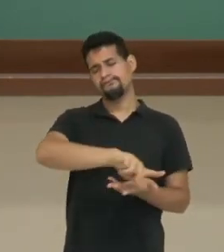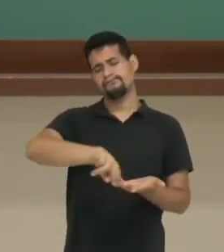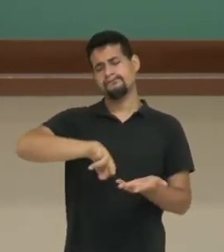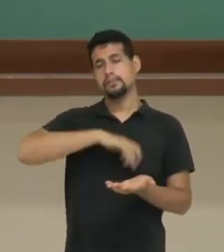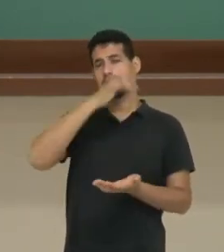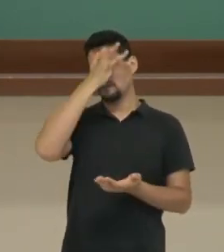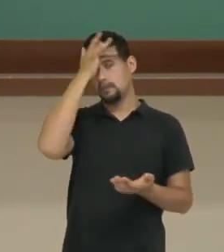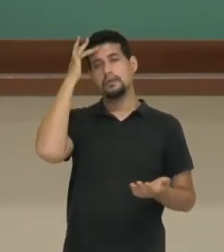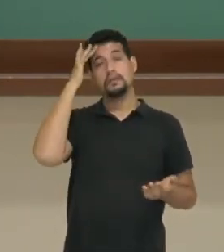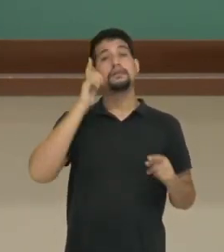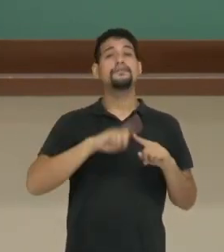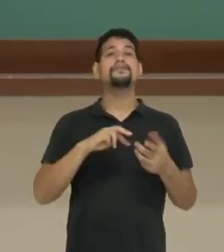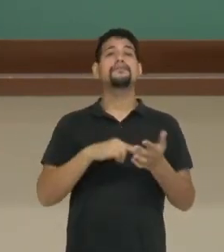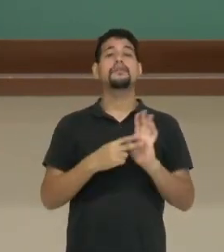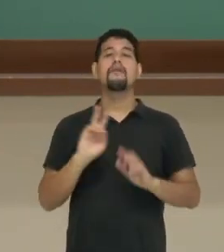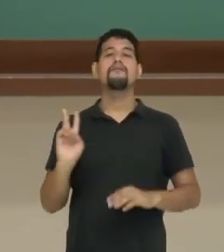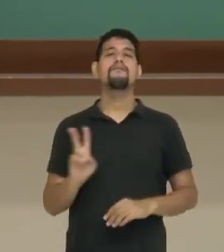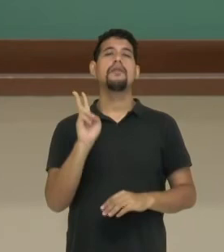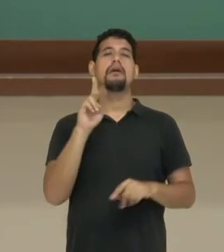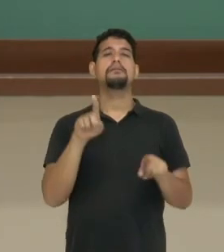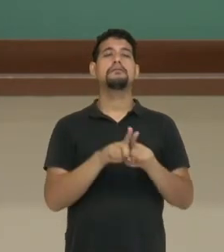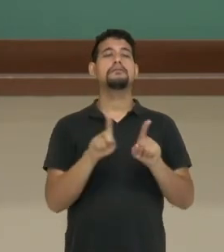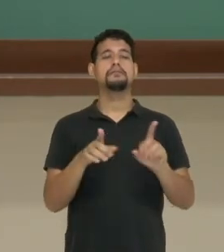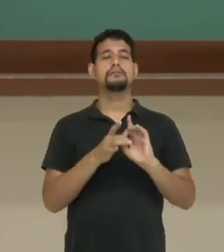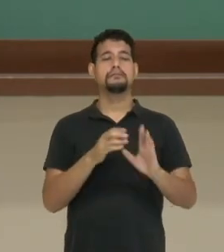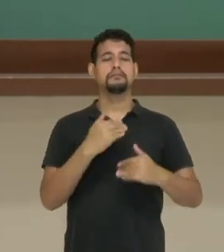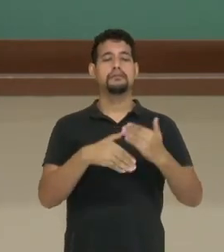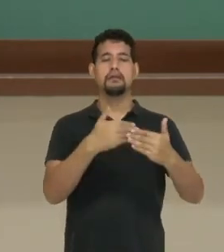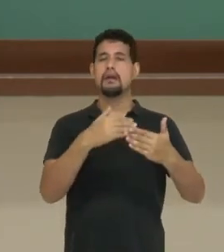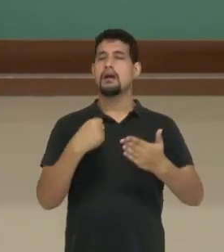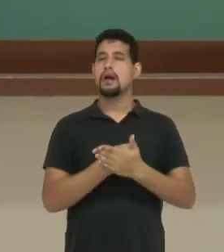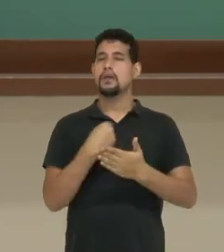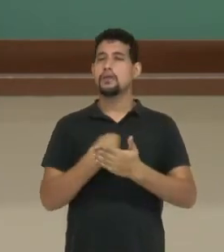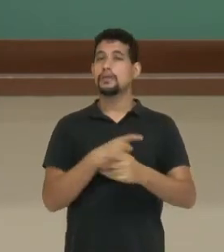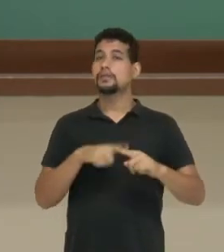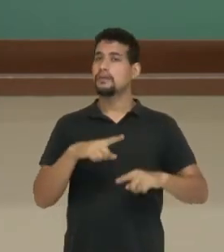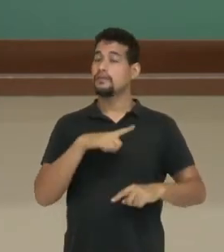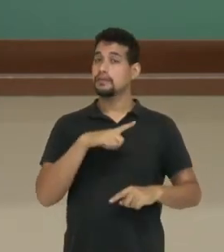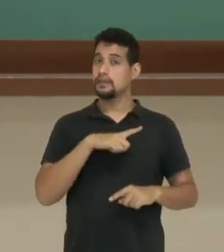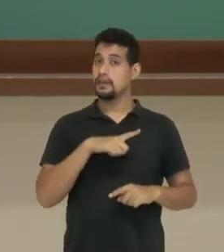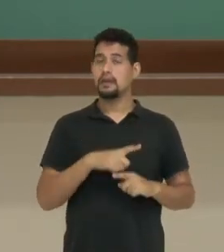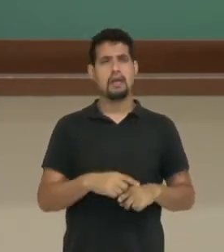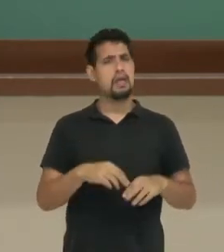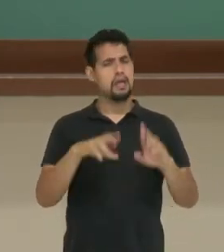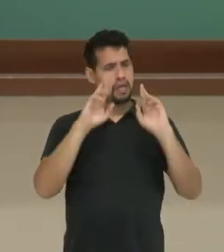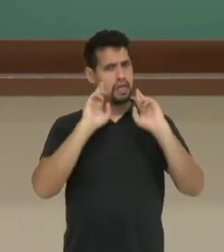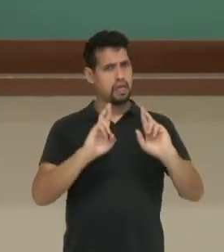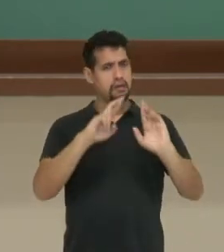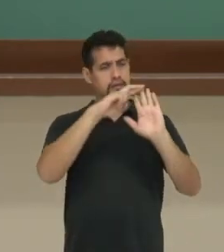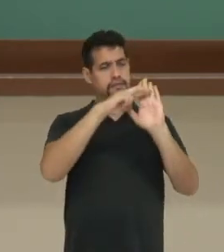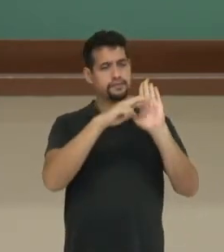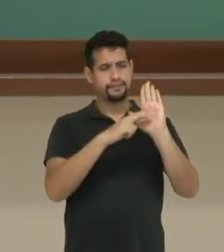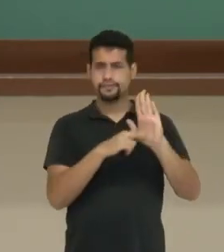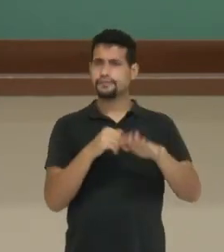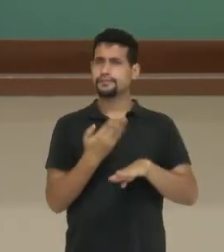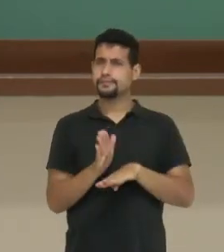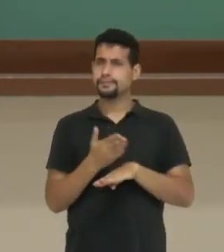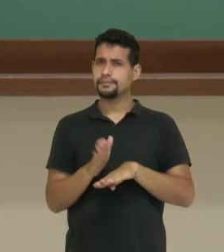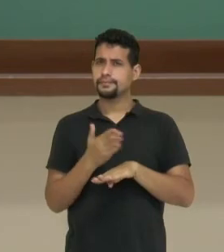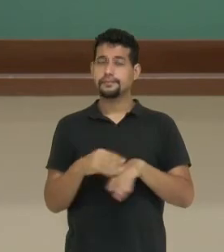Então, esses valores que perpassam as lutas. Então, se você tem disciplina para treinar,